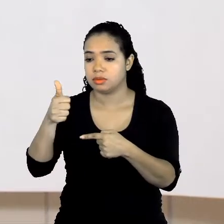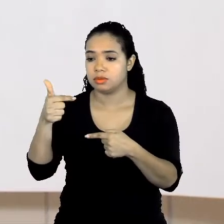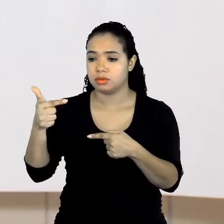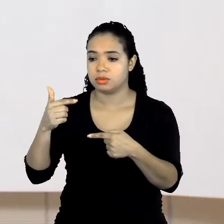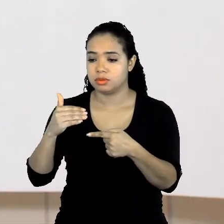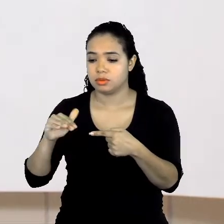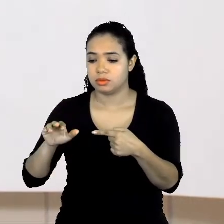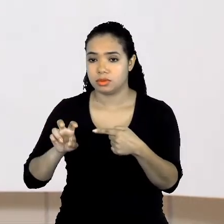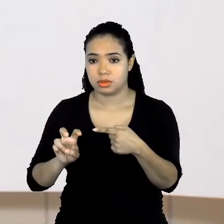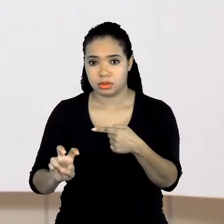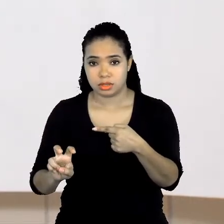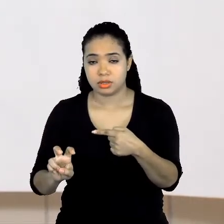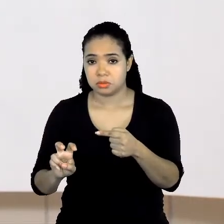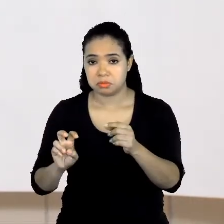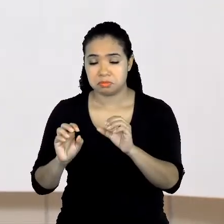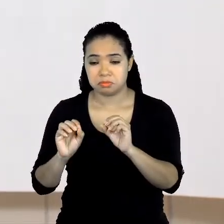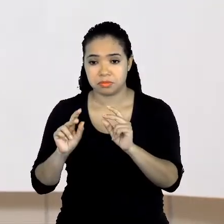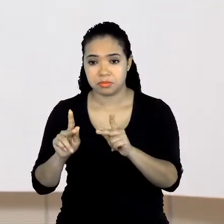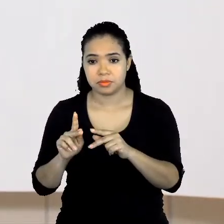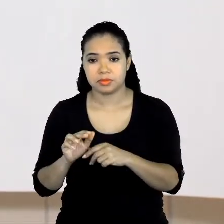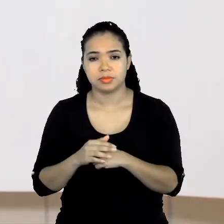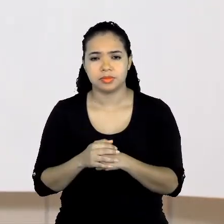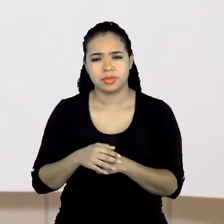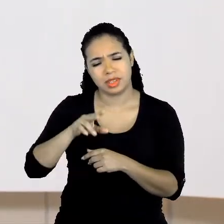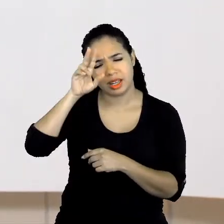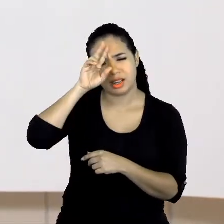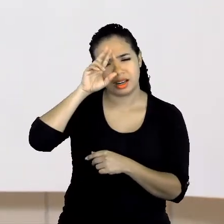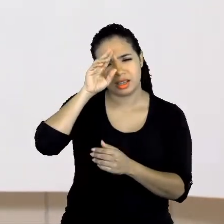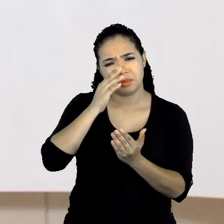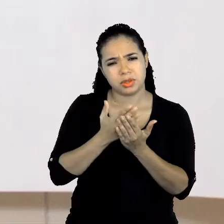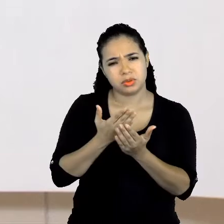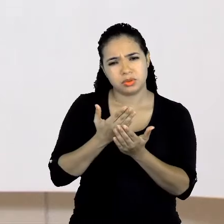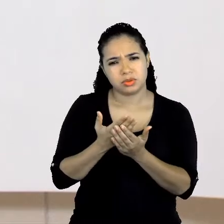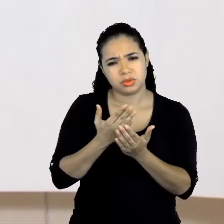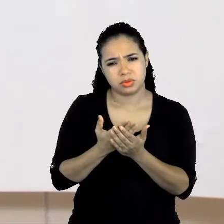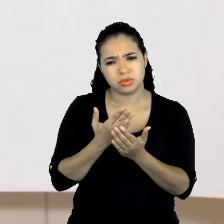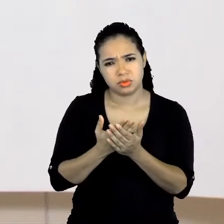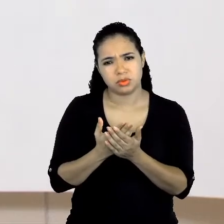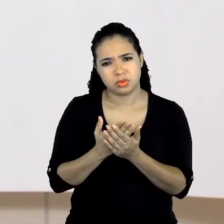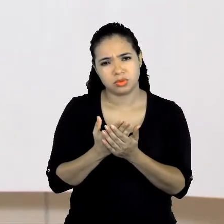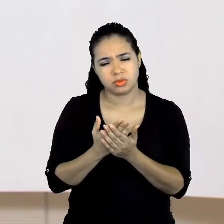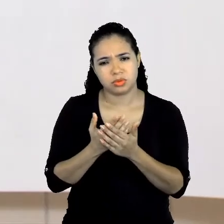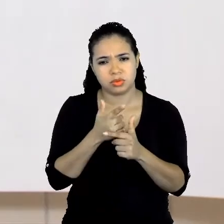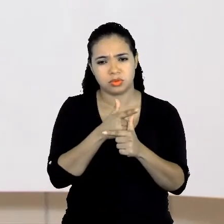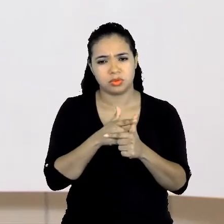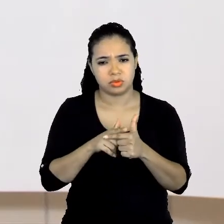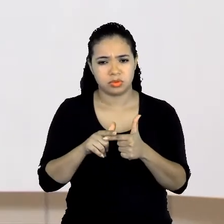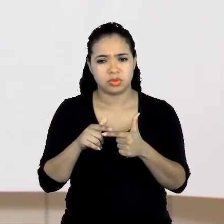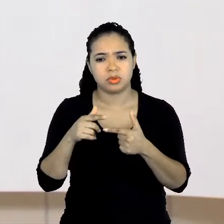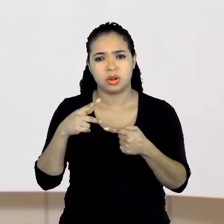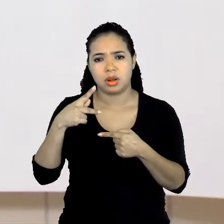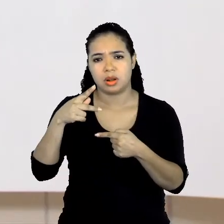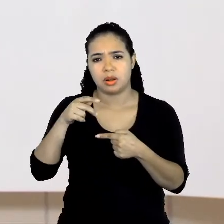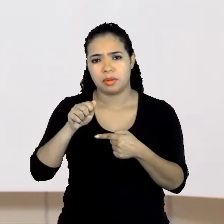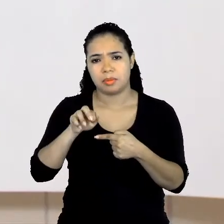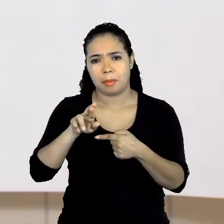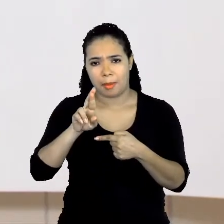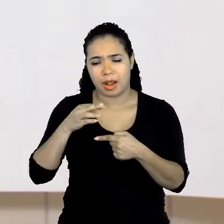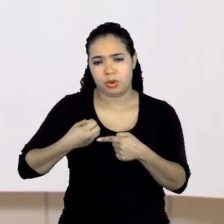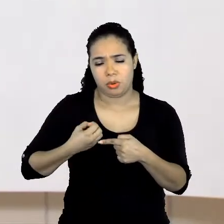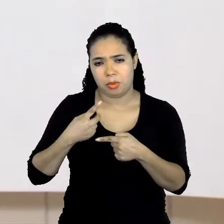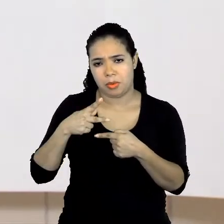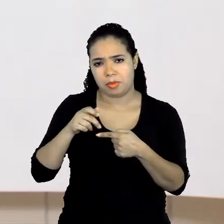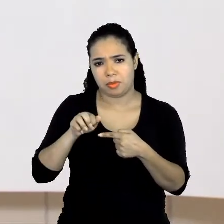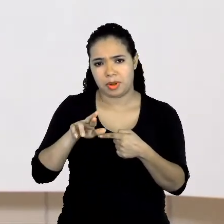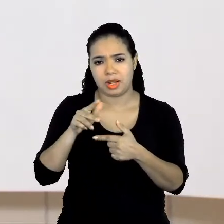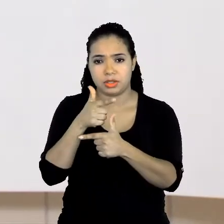não tem. Porque, ó, lembra quando a gente estudou divisibilidade? Se termina em par, dá para dividir por 2? Se é